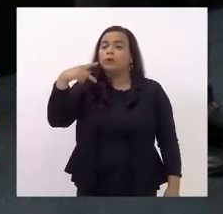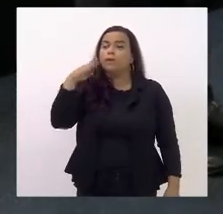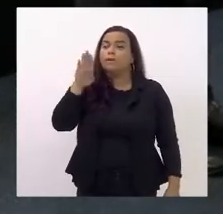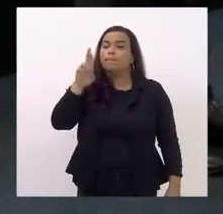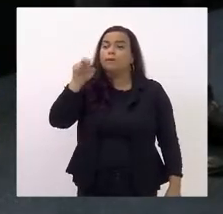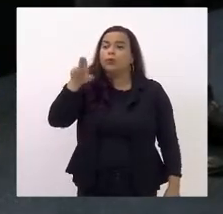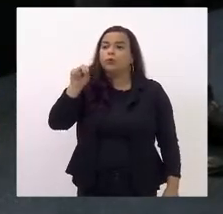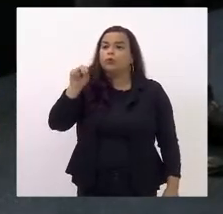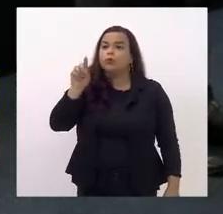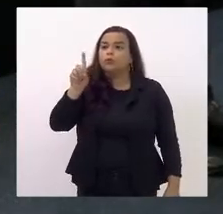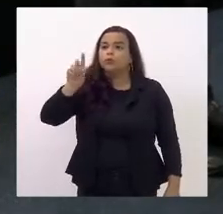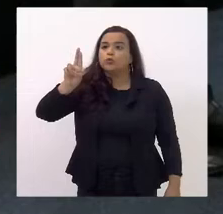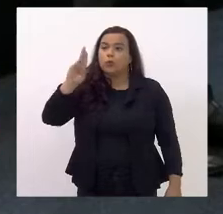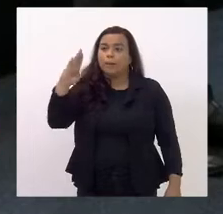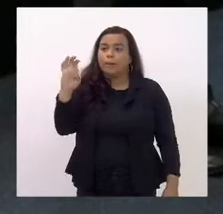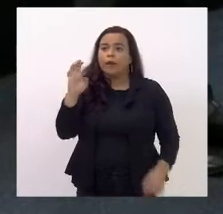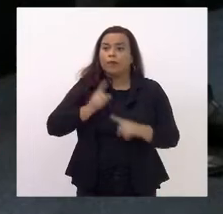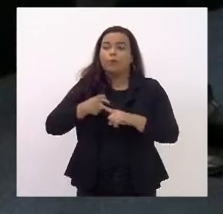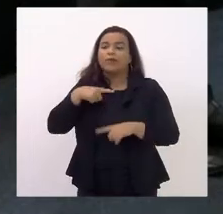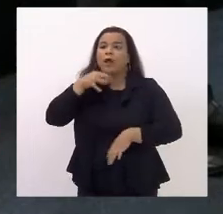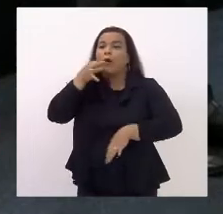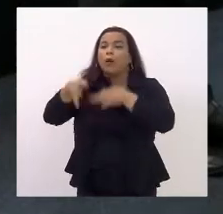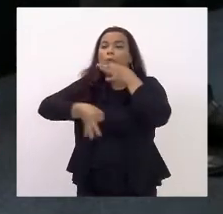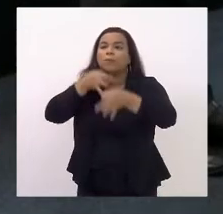procuradoria que não